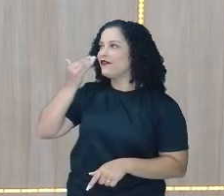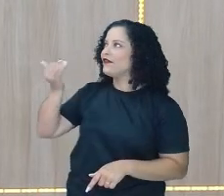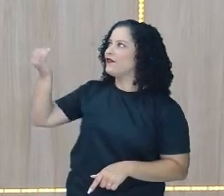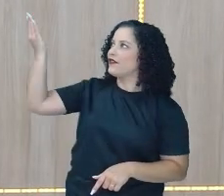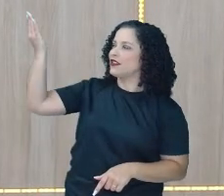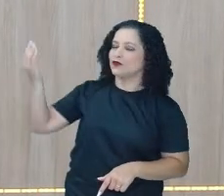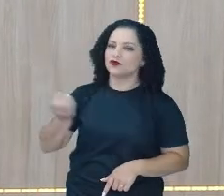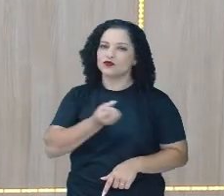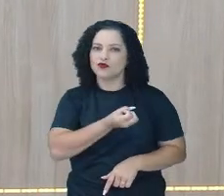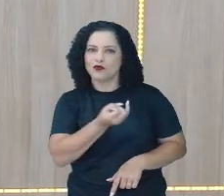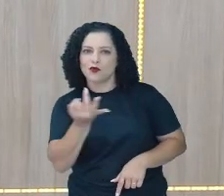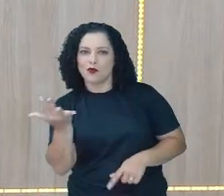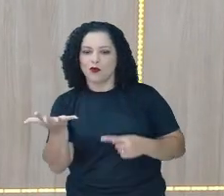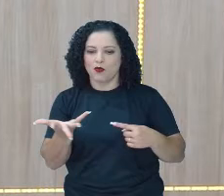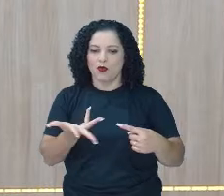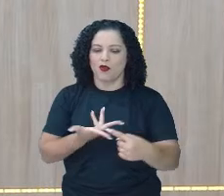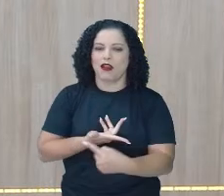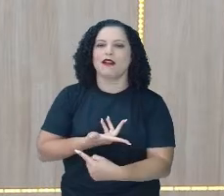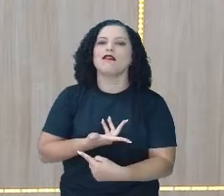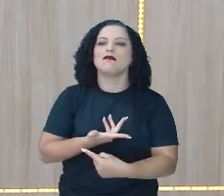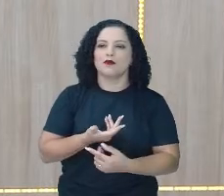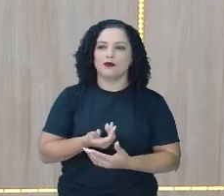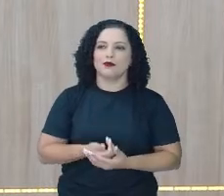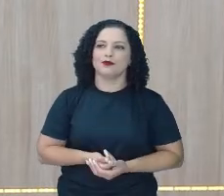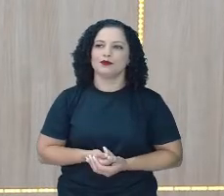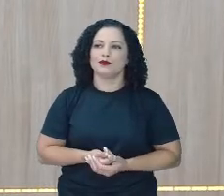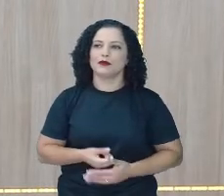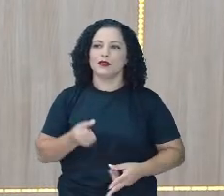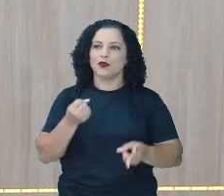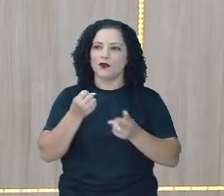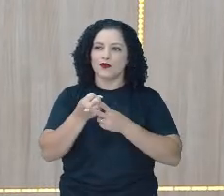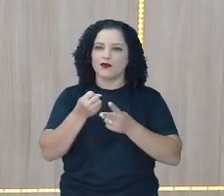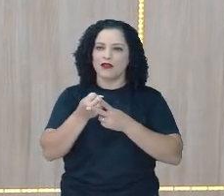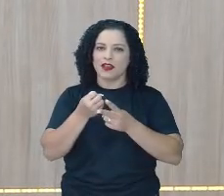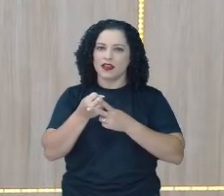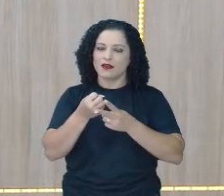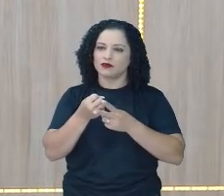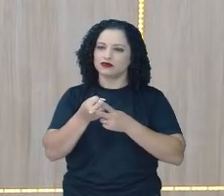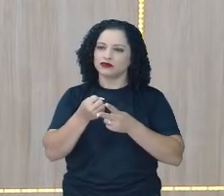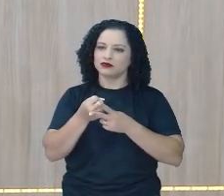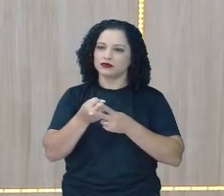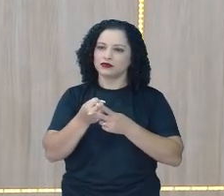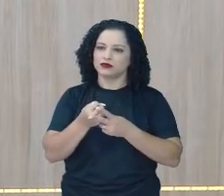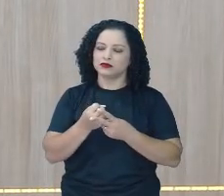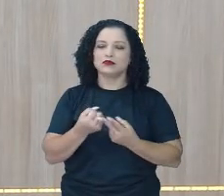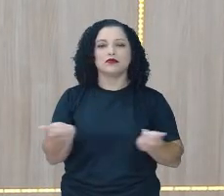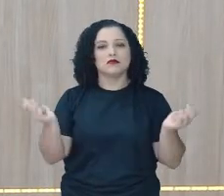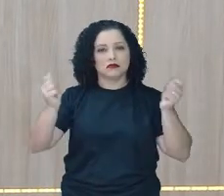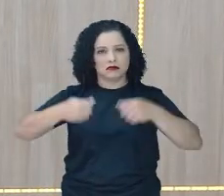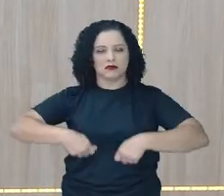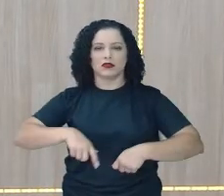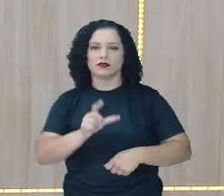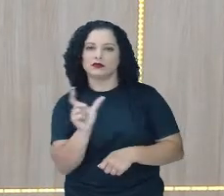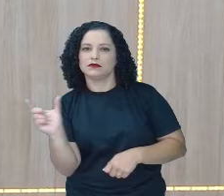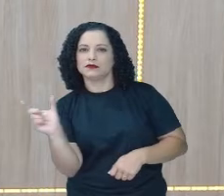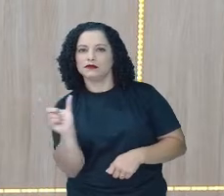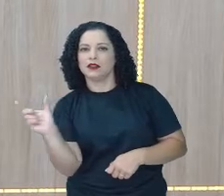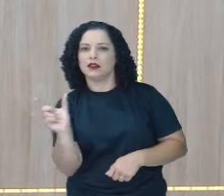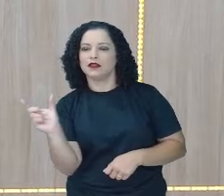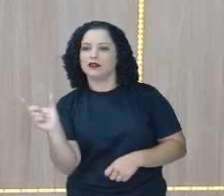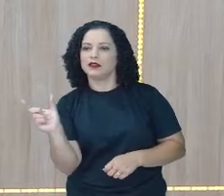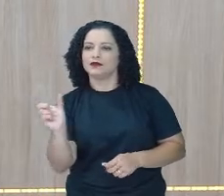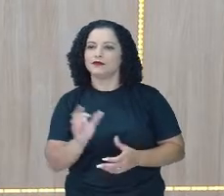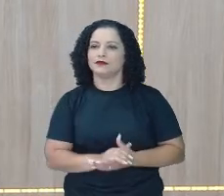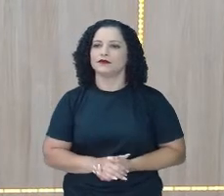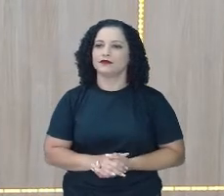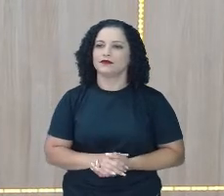relógios, de caixas e de pincéis, né? E aqui o verbo se for só o brush, também pode ser to brush, na verdade, escovar, né? Esses pincéis